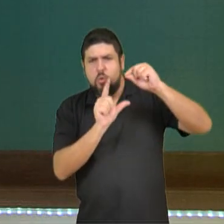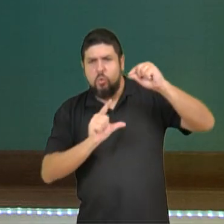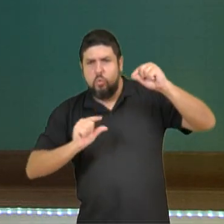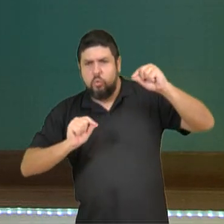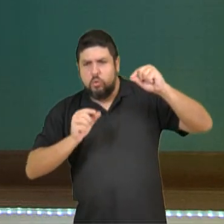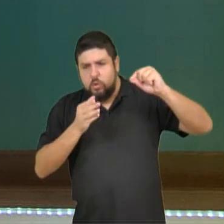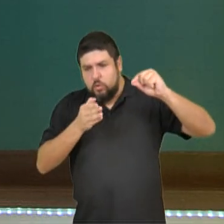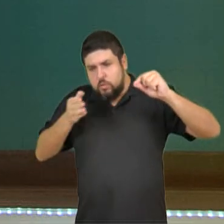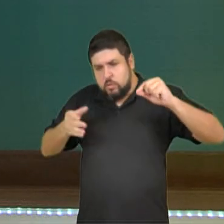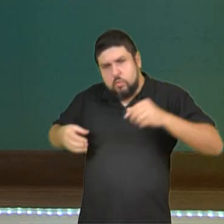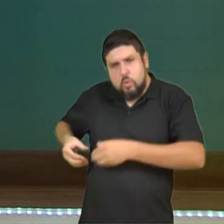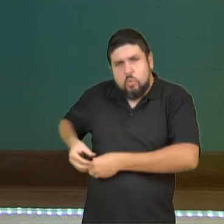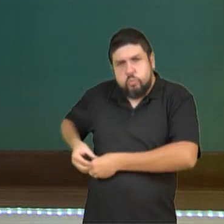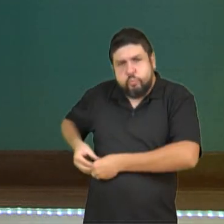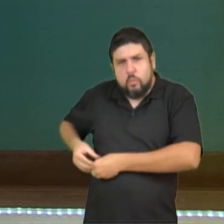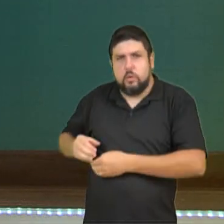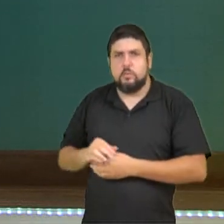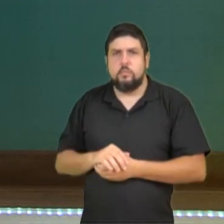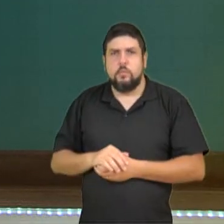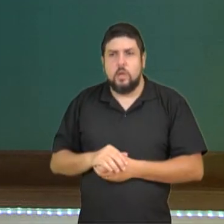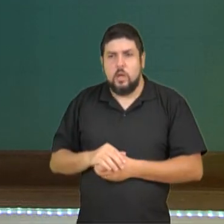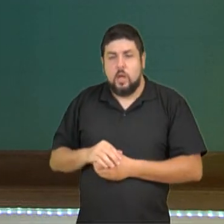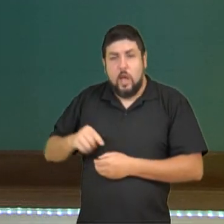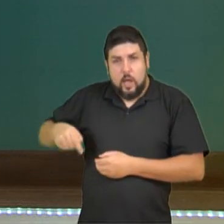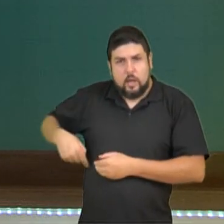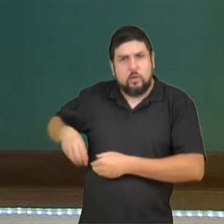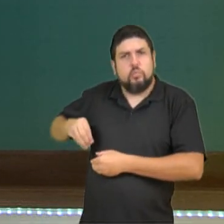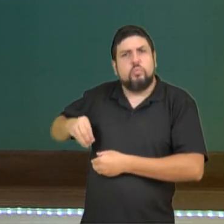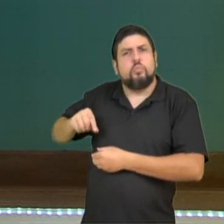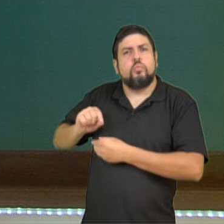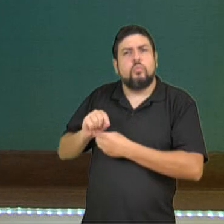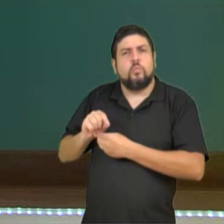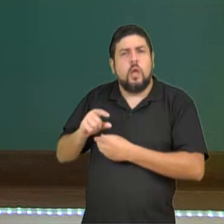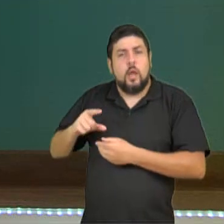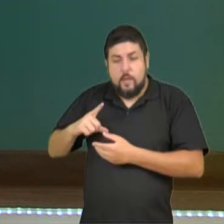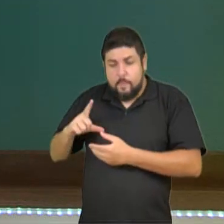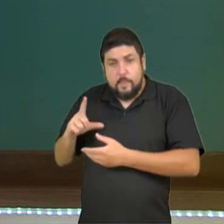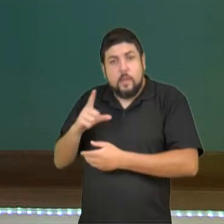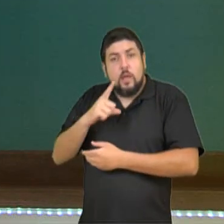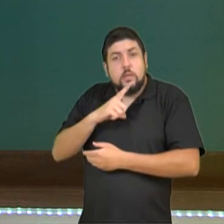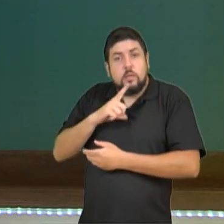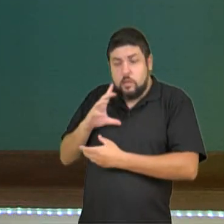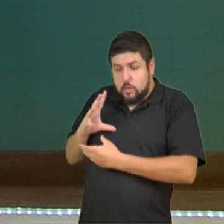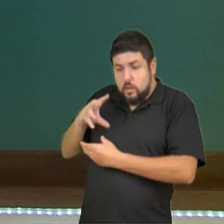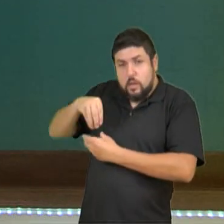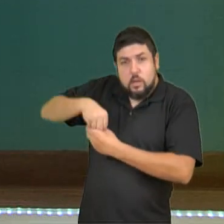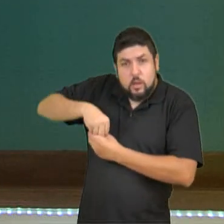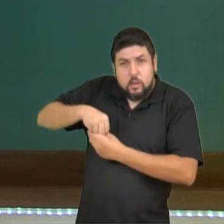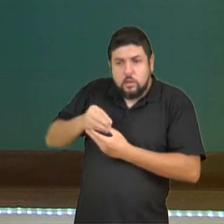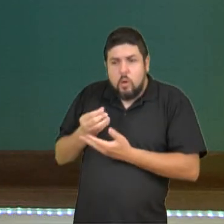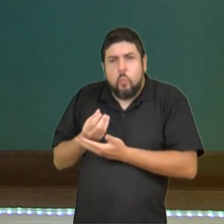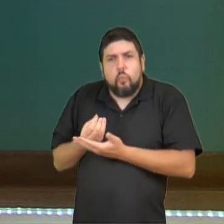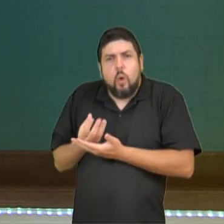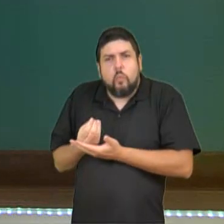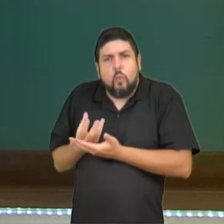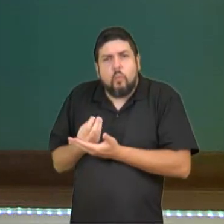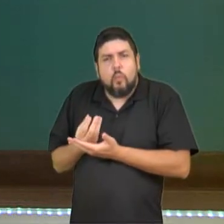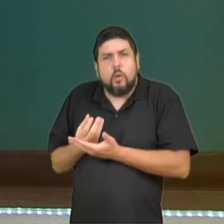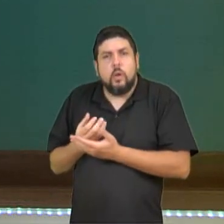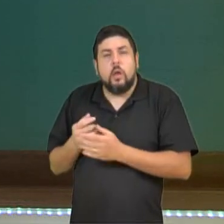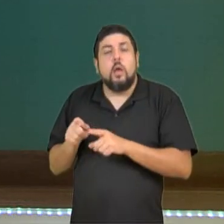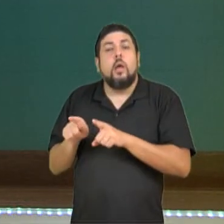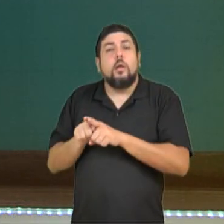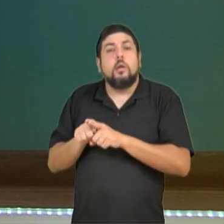ser rico em linfonodos, aquelas estruturas que a gente viu que filtram a linfa, ele também